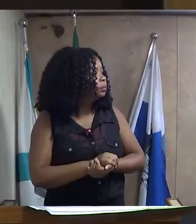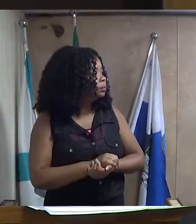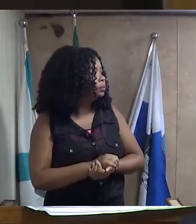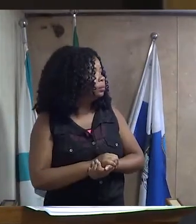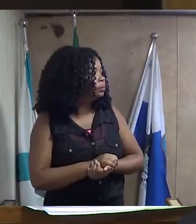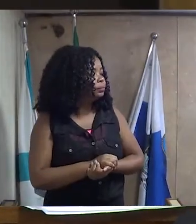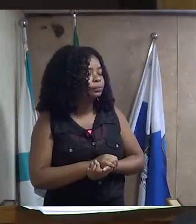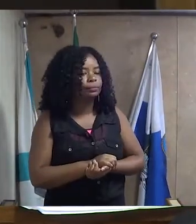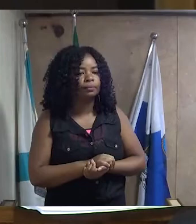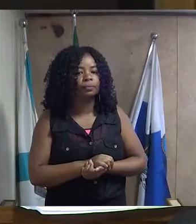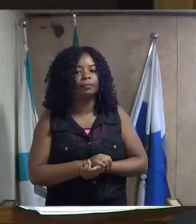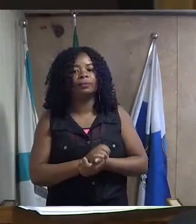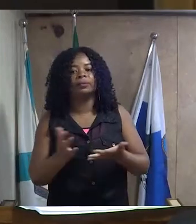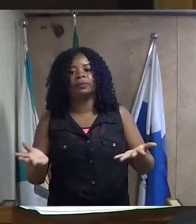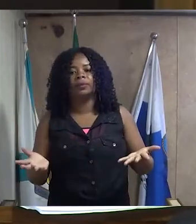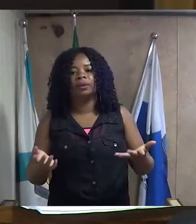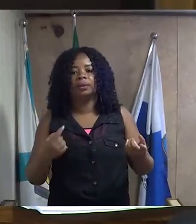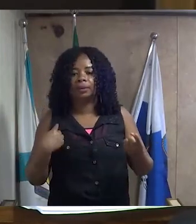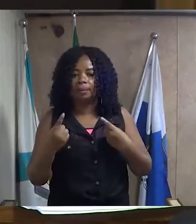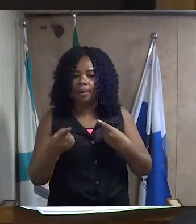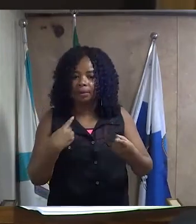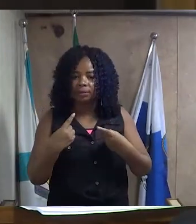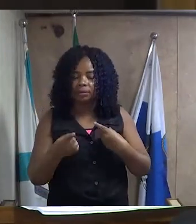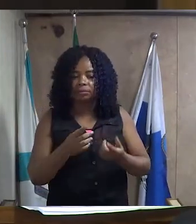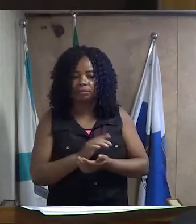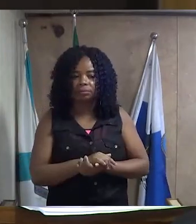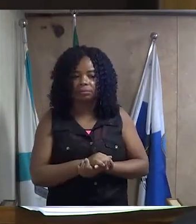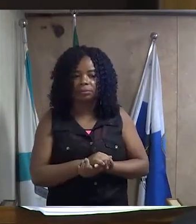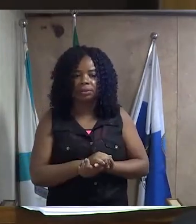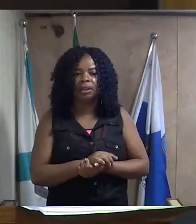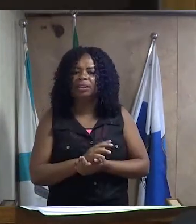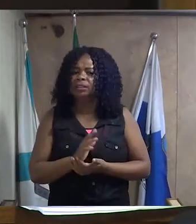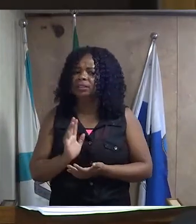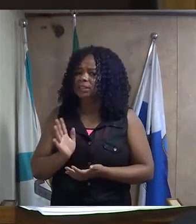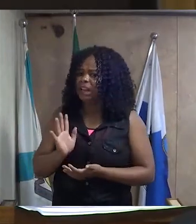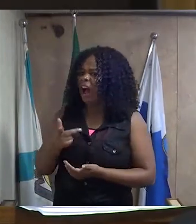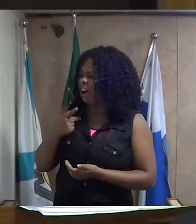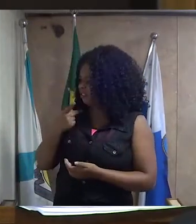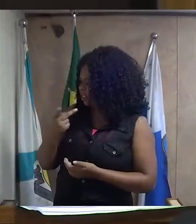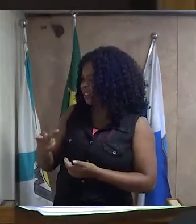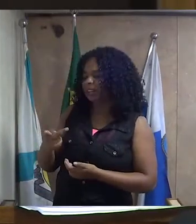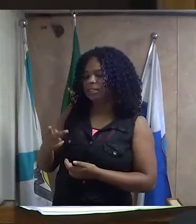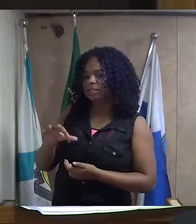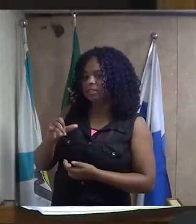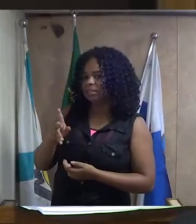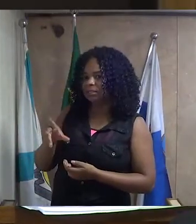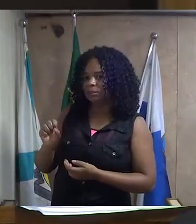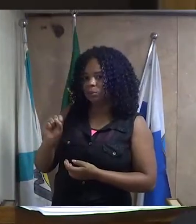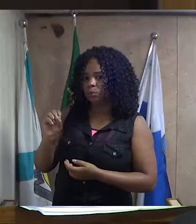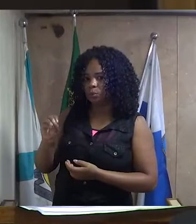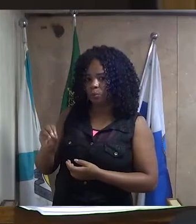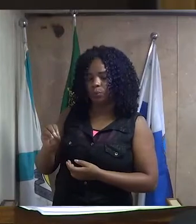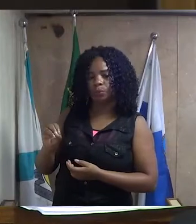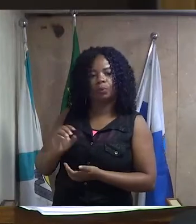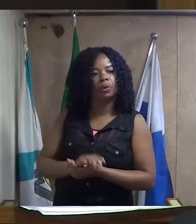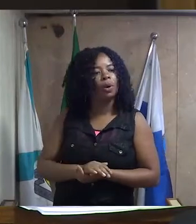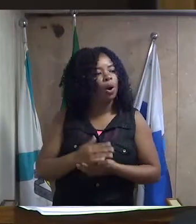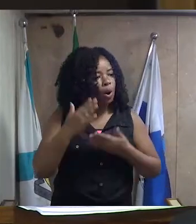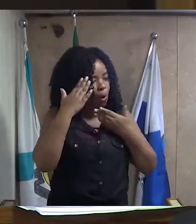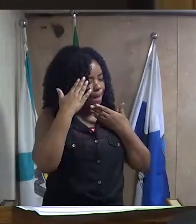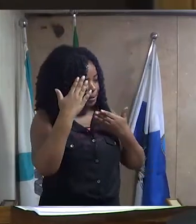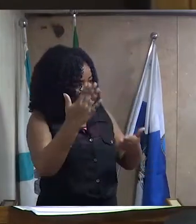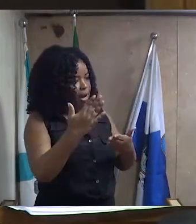por algum debate. É o seu alvo. Vossa Excelência pode continuar a sua fala. Obrigado, Vossa Excelência,